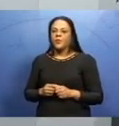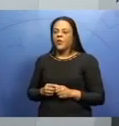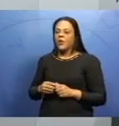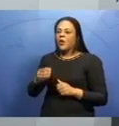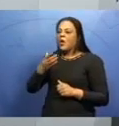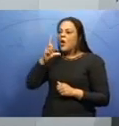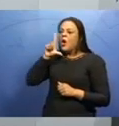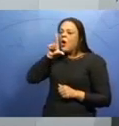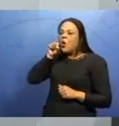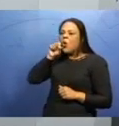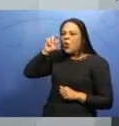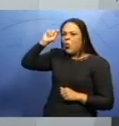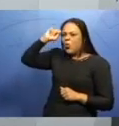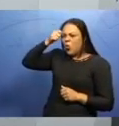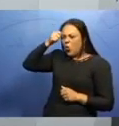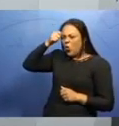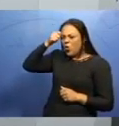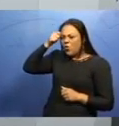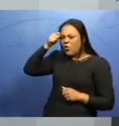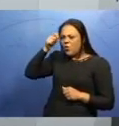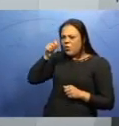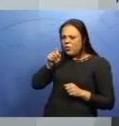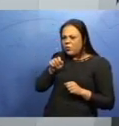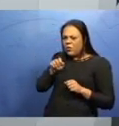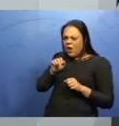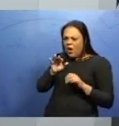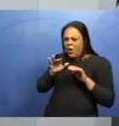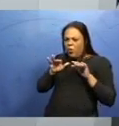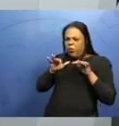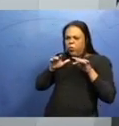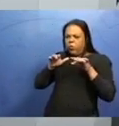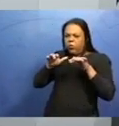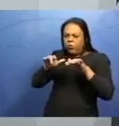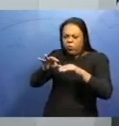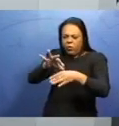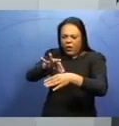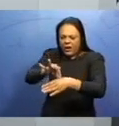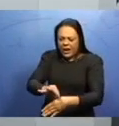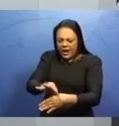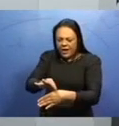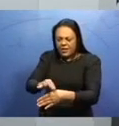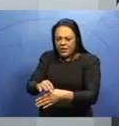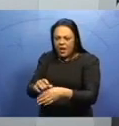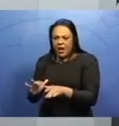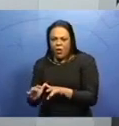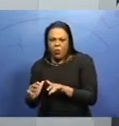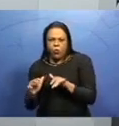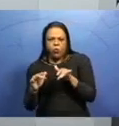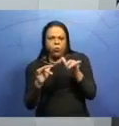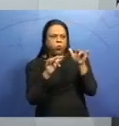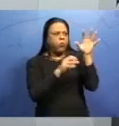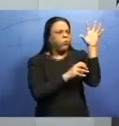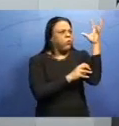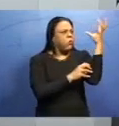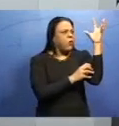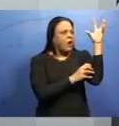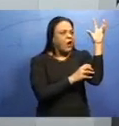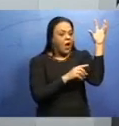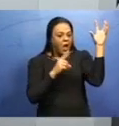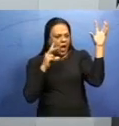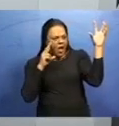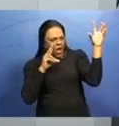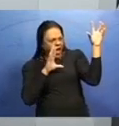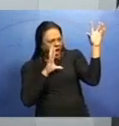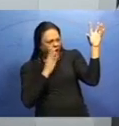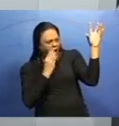Um corvo surrupiou um pedaço de carne e foi pousar numa árvore. Mas uma raposa o